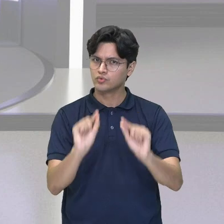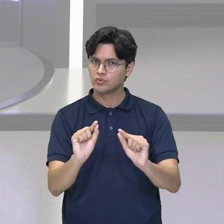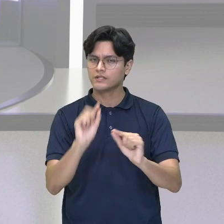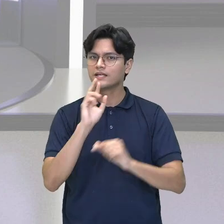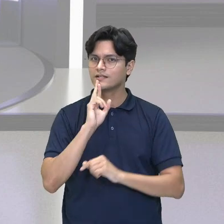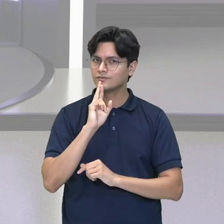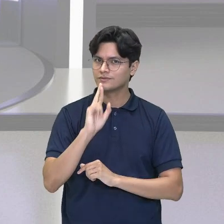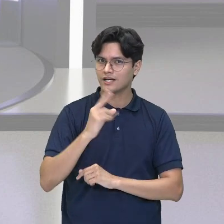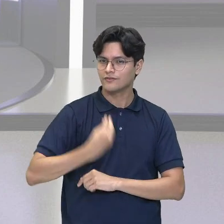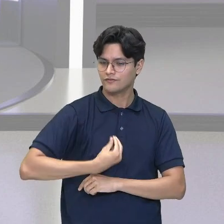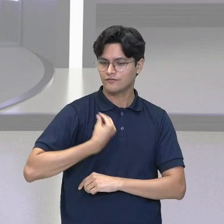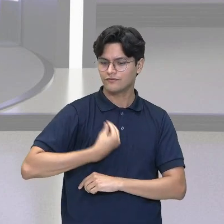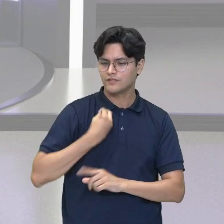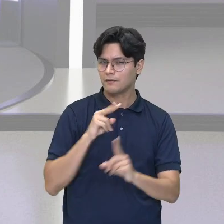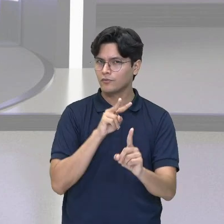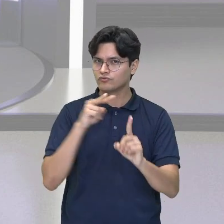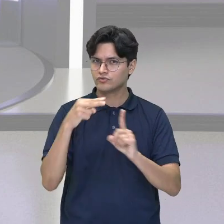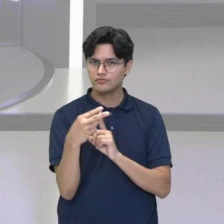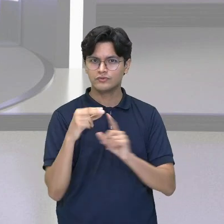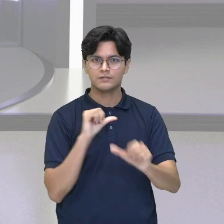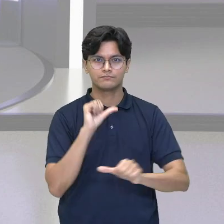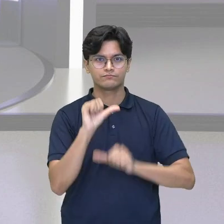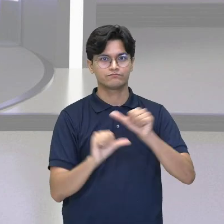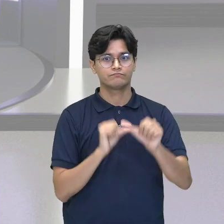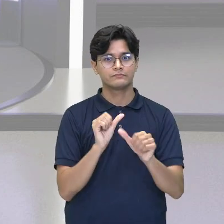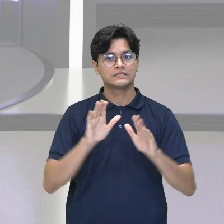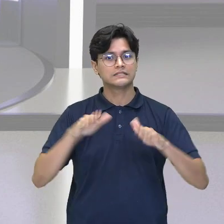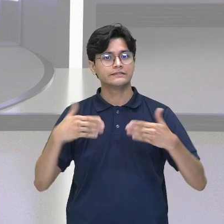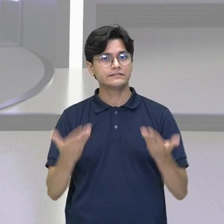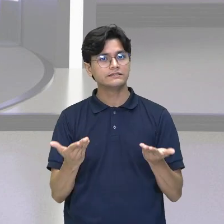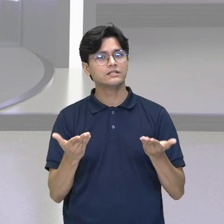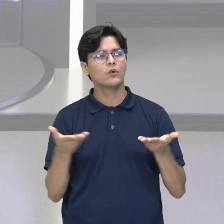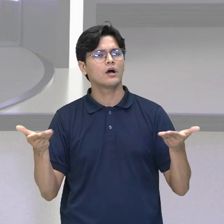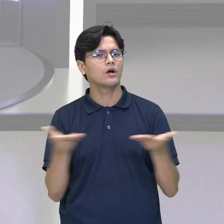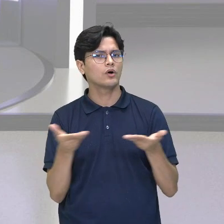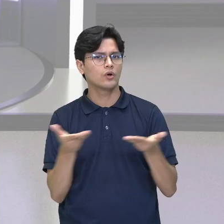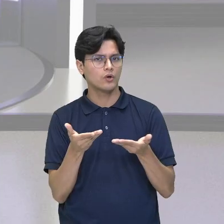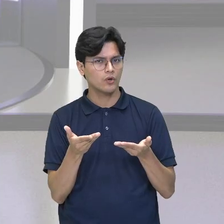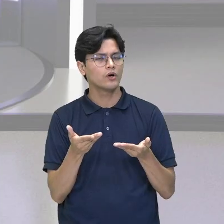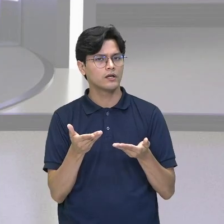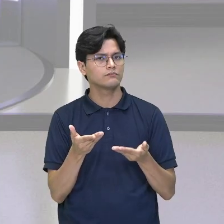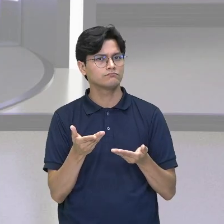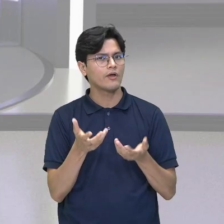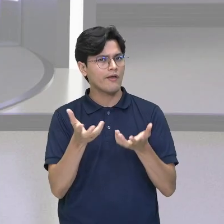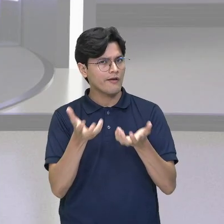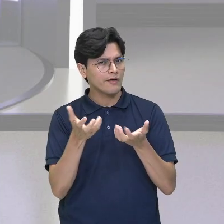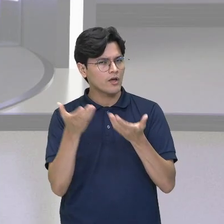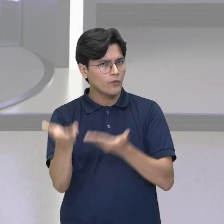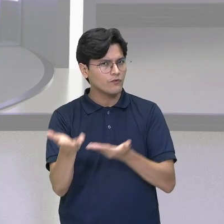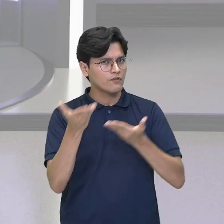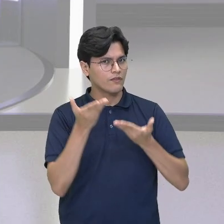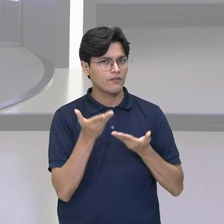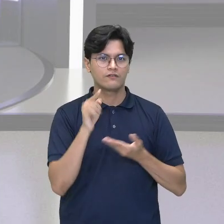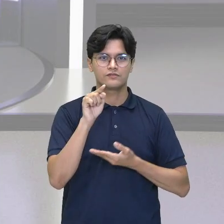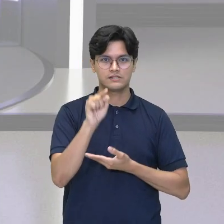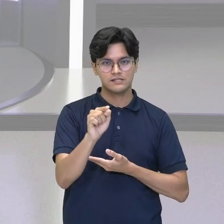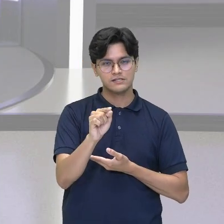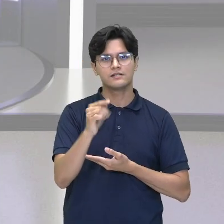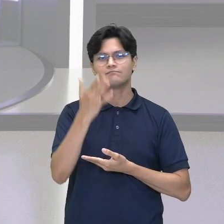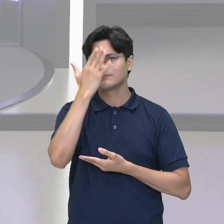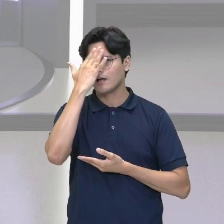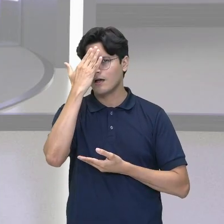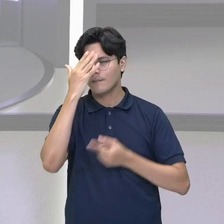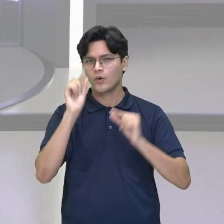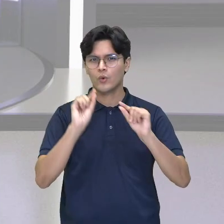a vida? Então, o que eu posso te convidar nesta aula de hoje? Toda e qualquer tradição